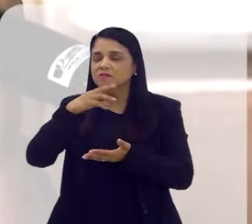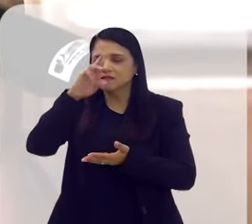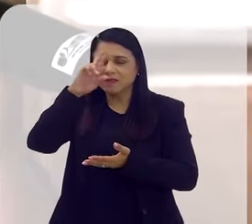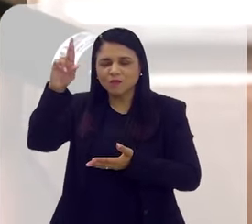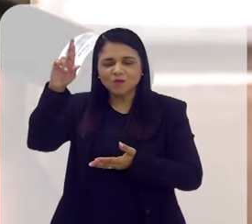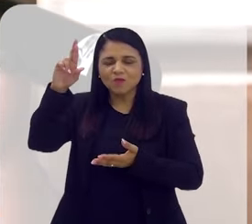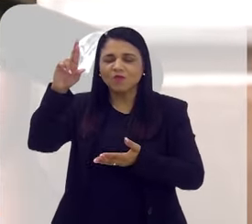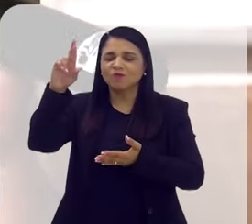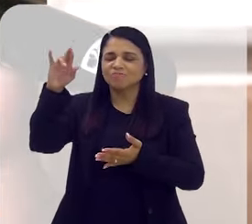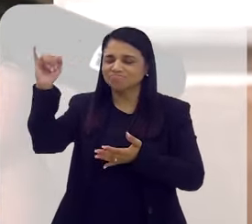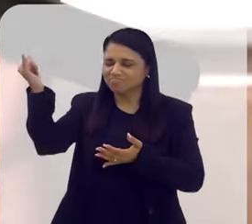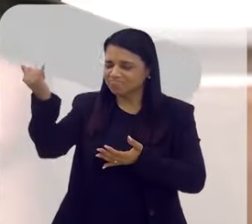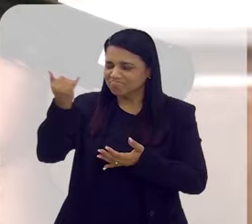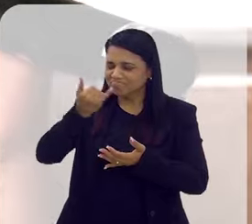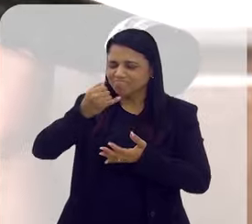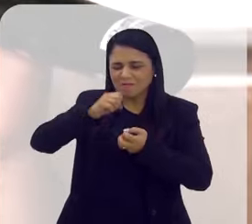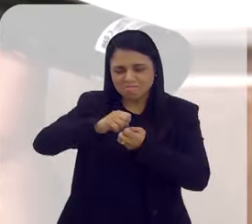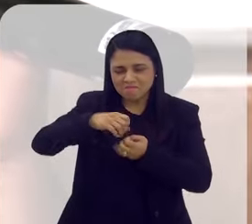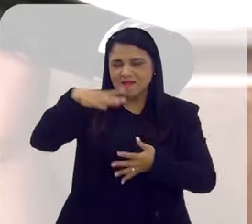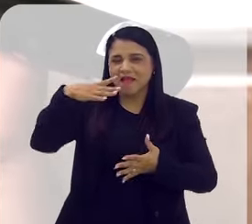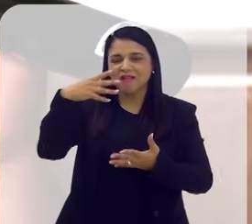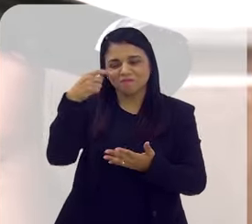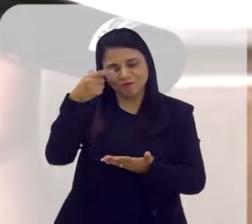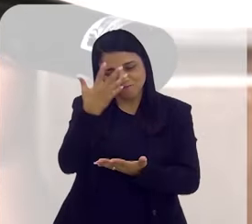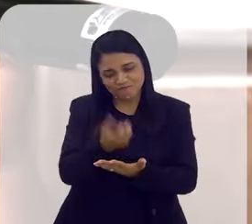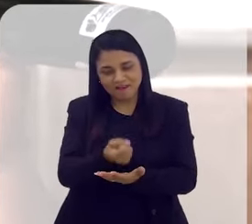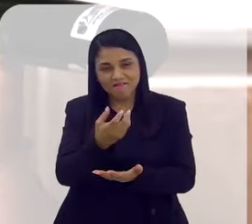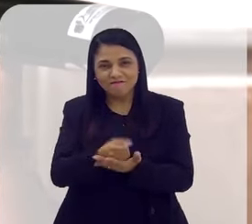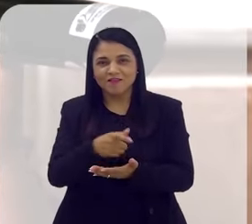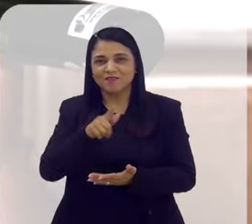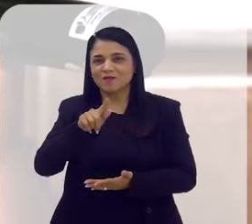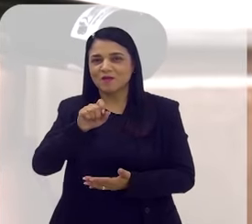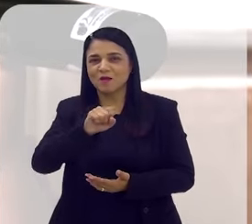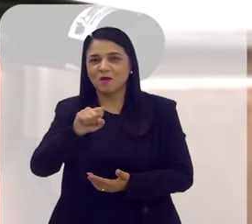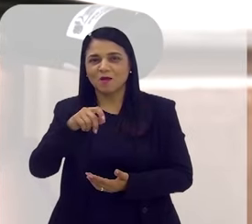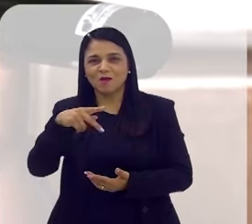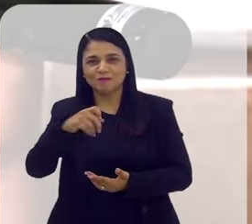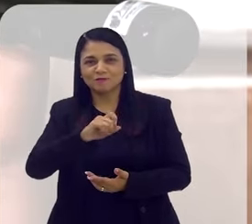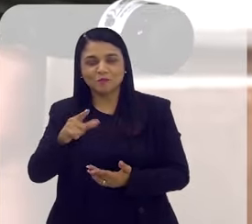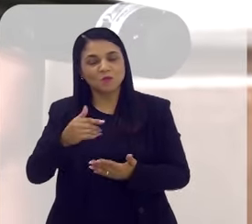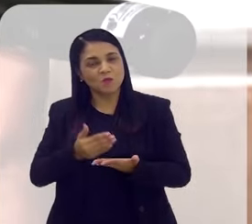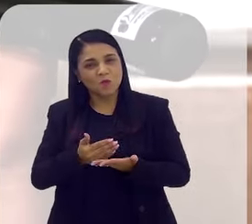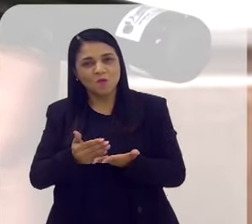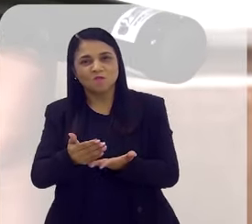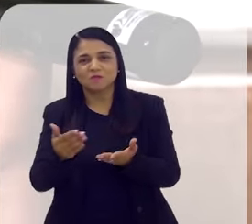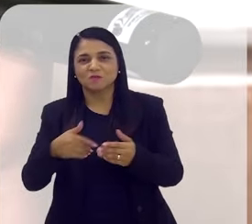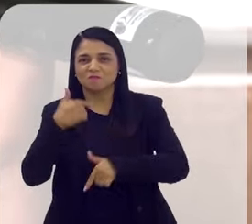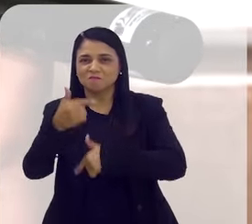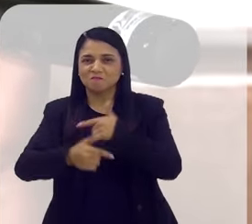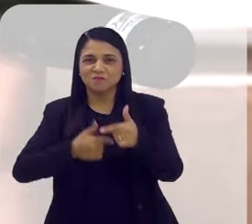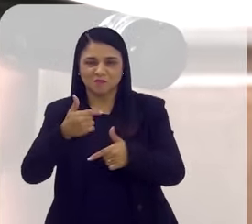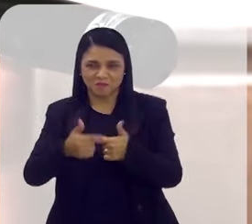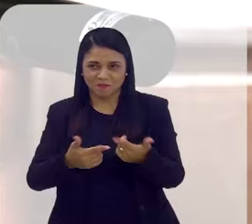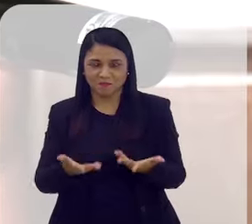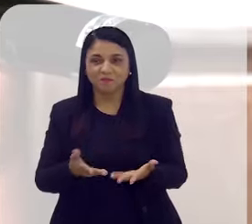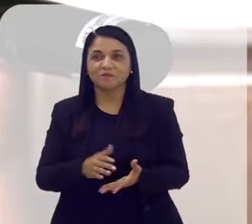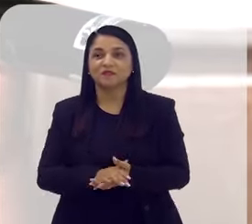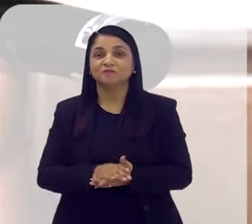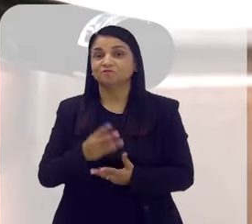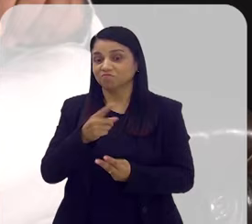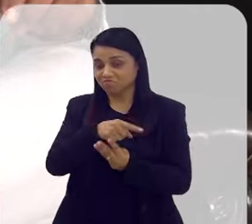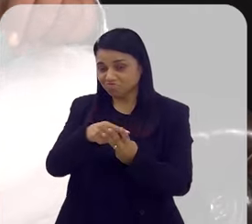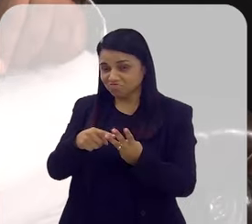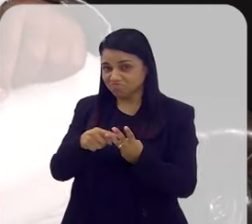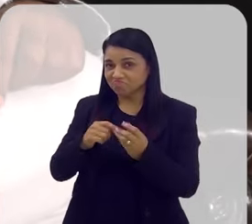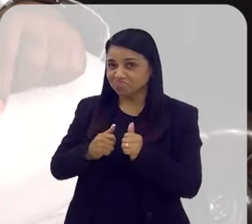Composições, e o Senhor moveu céus e terra para que eu viesse gravar. Meu Deus! Né? Então, daí começou o meu ministério. Eu vou conversar com